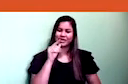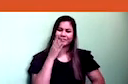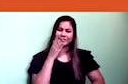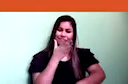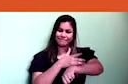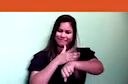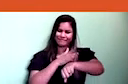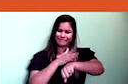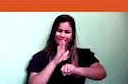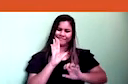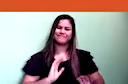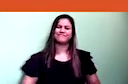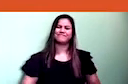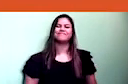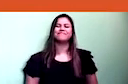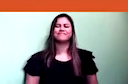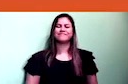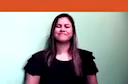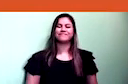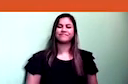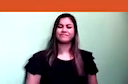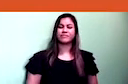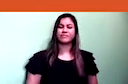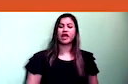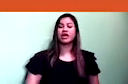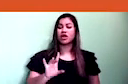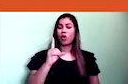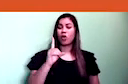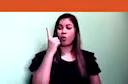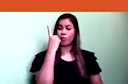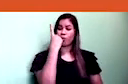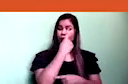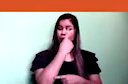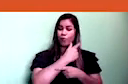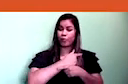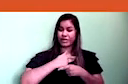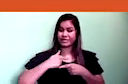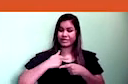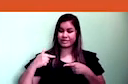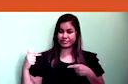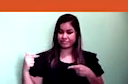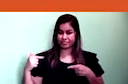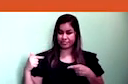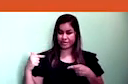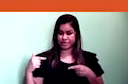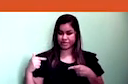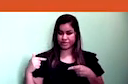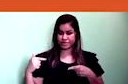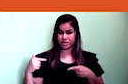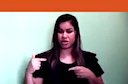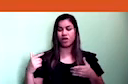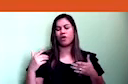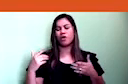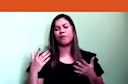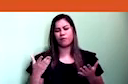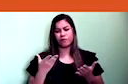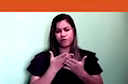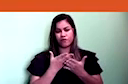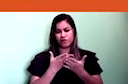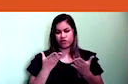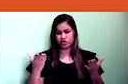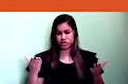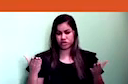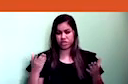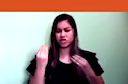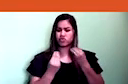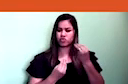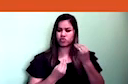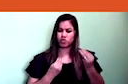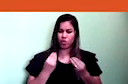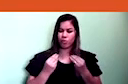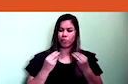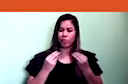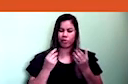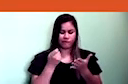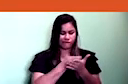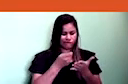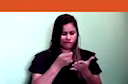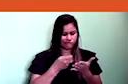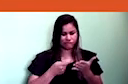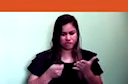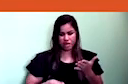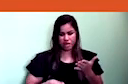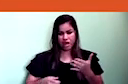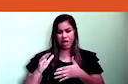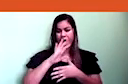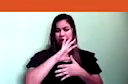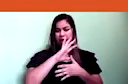exercício, né? Então, por uma semana, eu diria a vocês, até para vocês fazerem um mapeamento, para saber como vocês